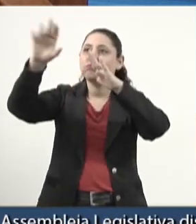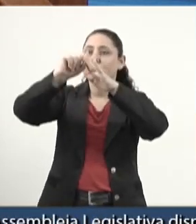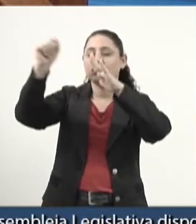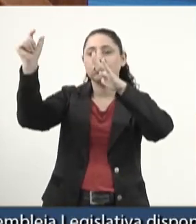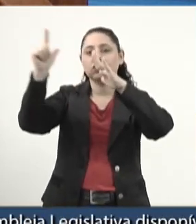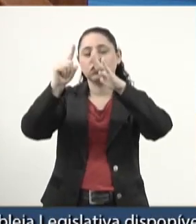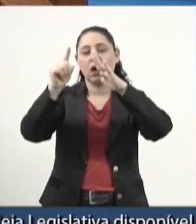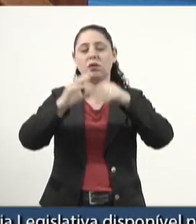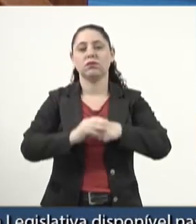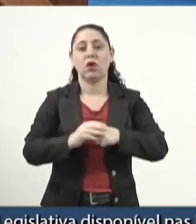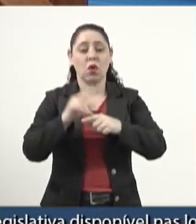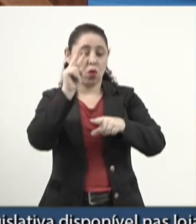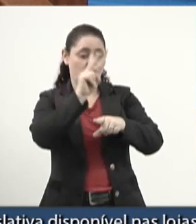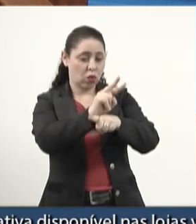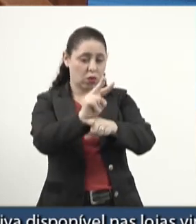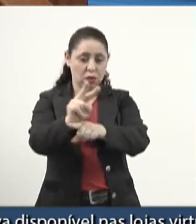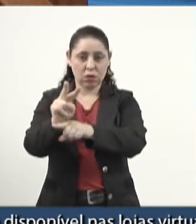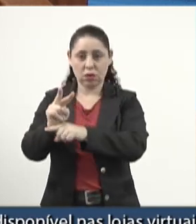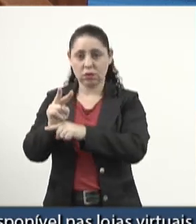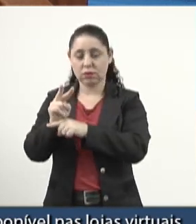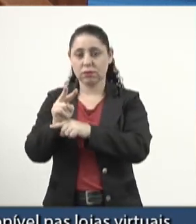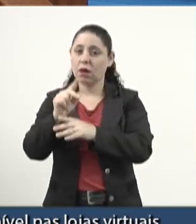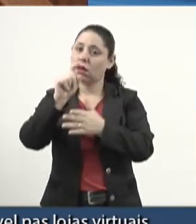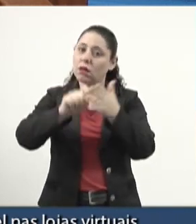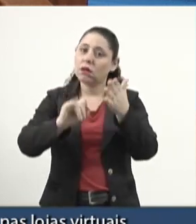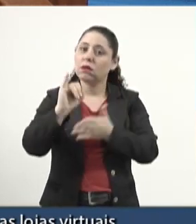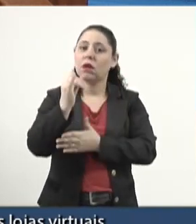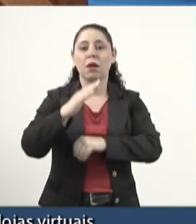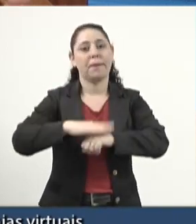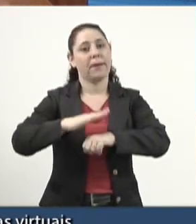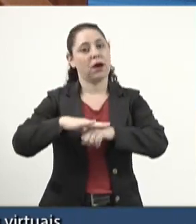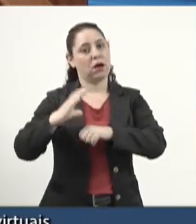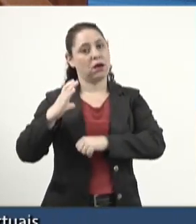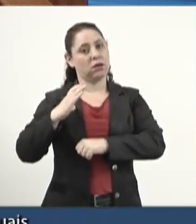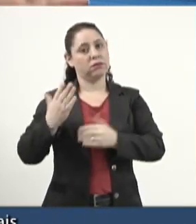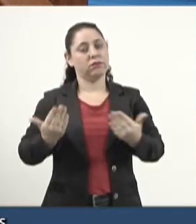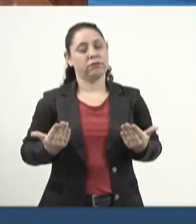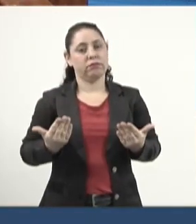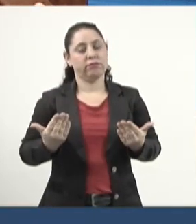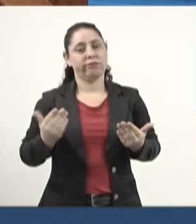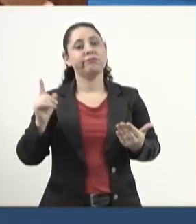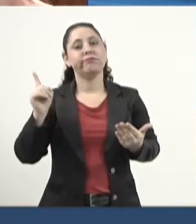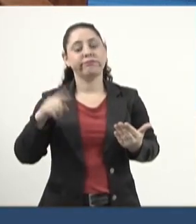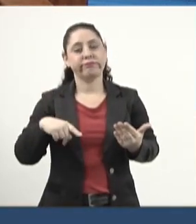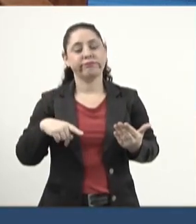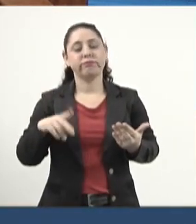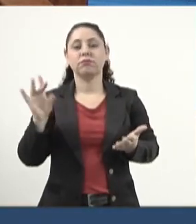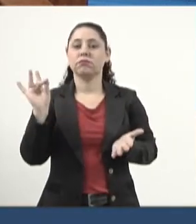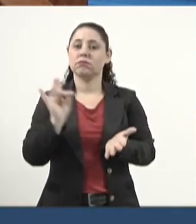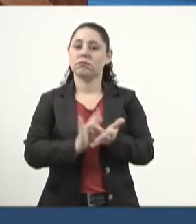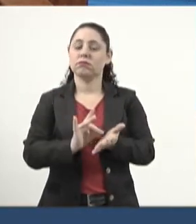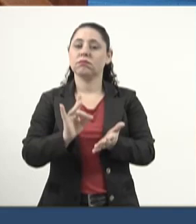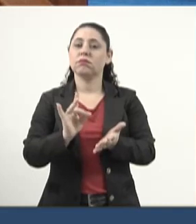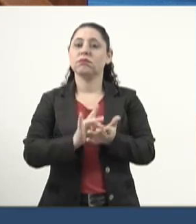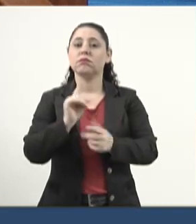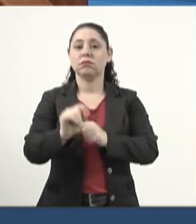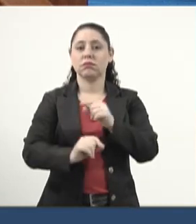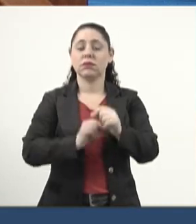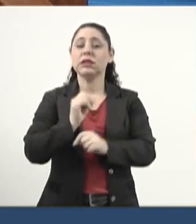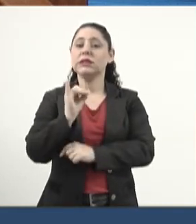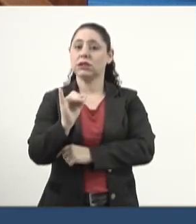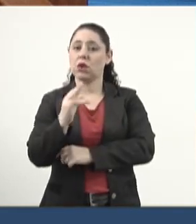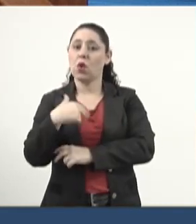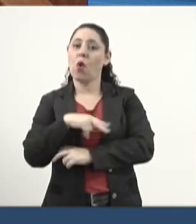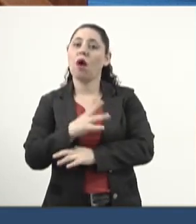com preservação, com tributação dos mais ricos. Então, essa é uma realidade que está colocada se a